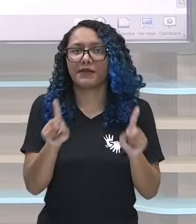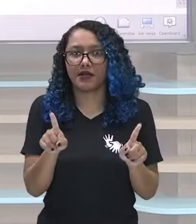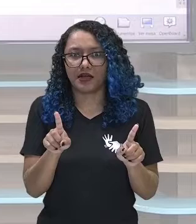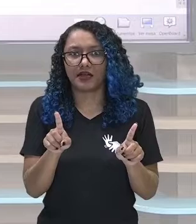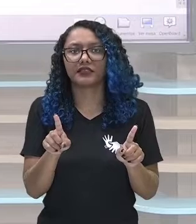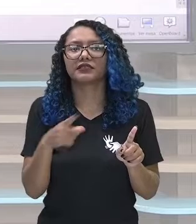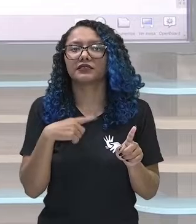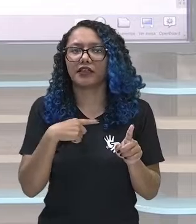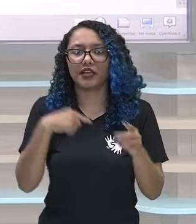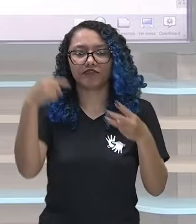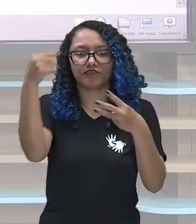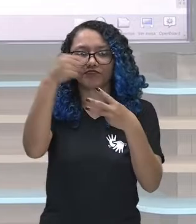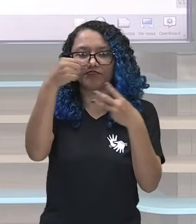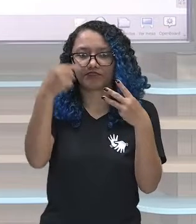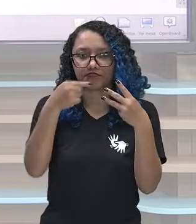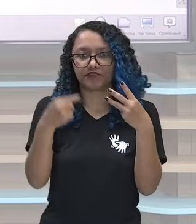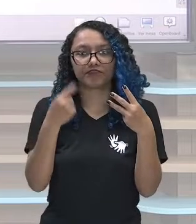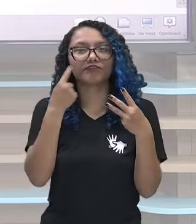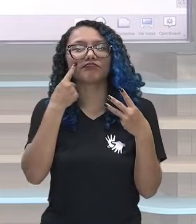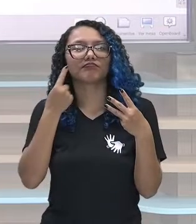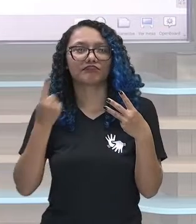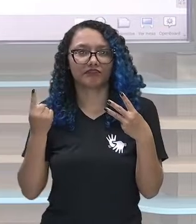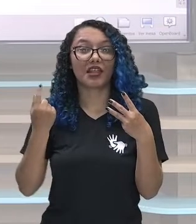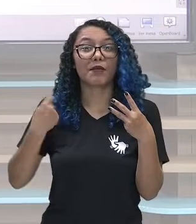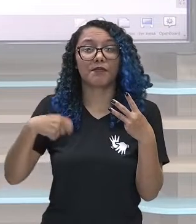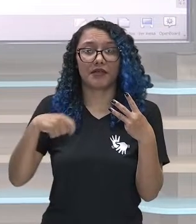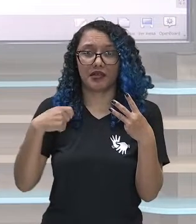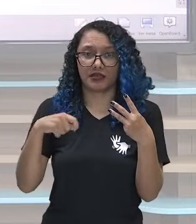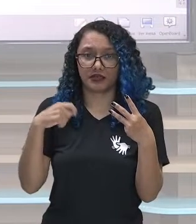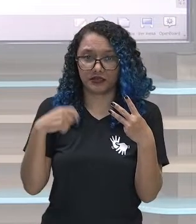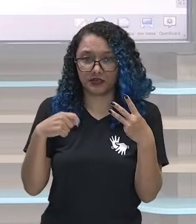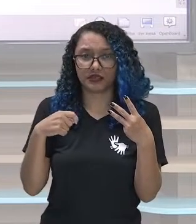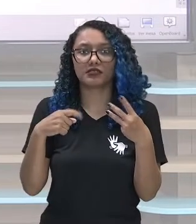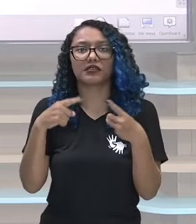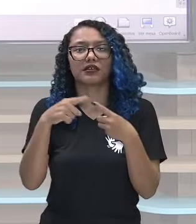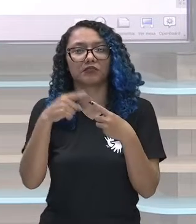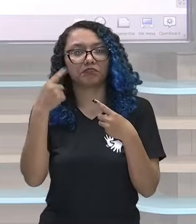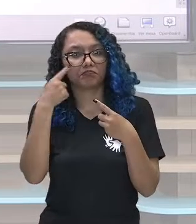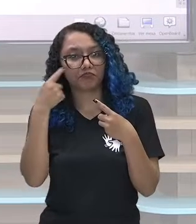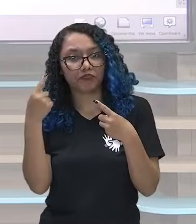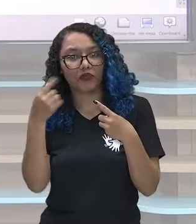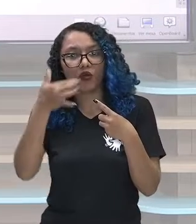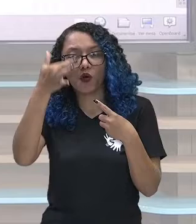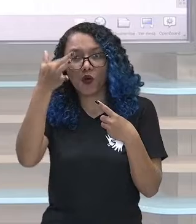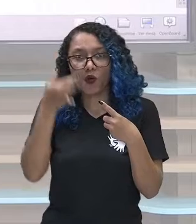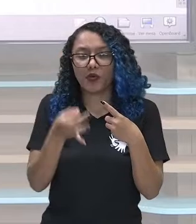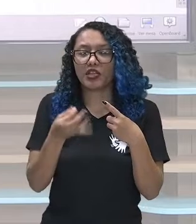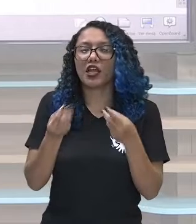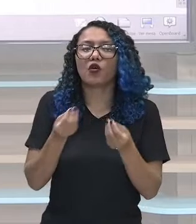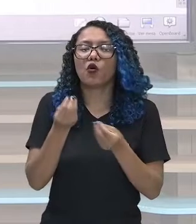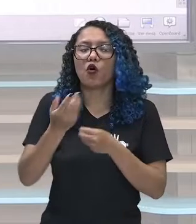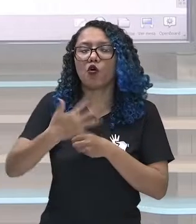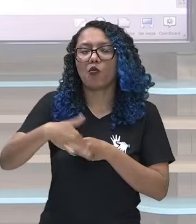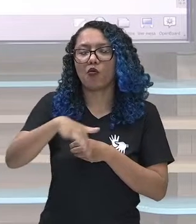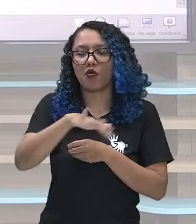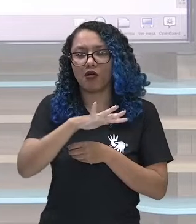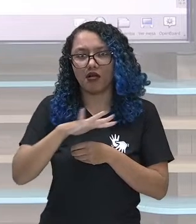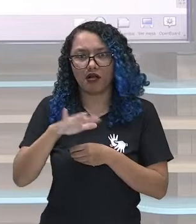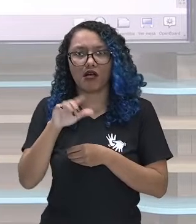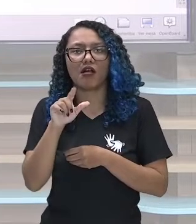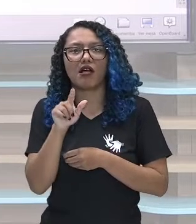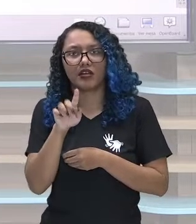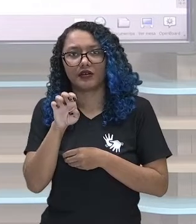3 pontos aí que eu coloquei, né? Compreender o espaço geográfico, saber compreender as mudanças que